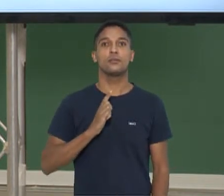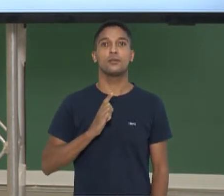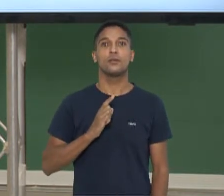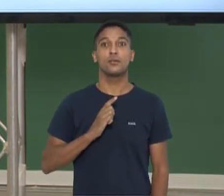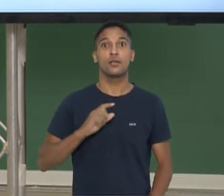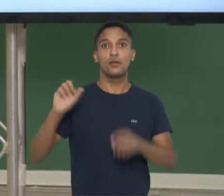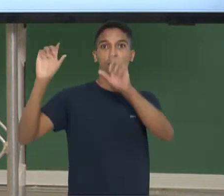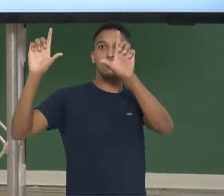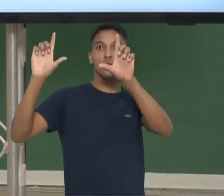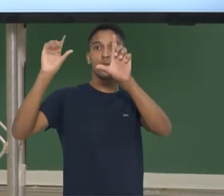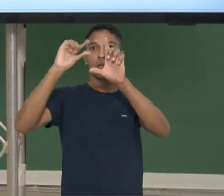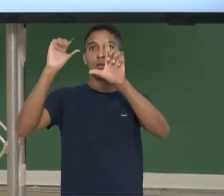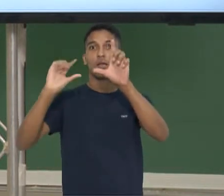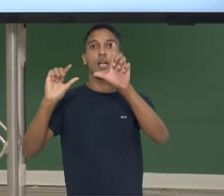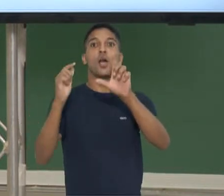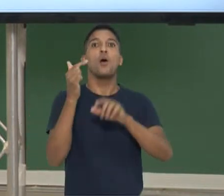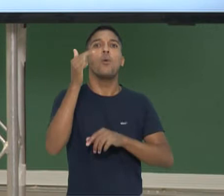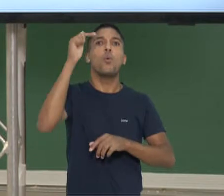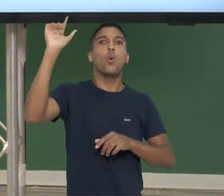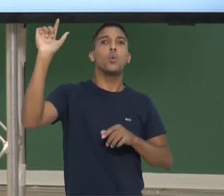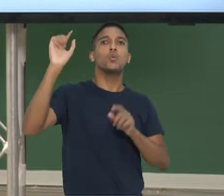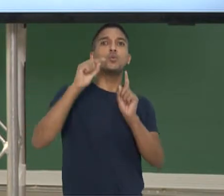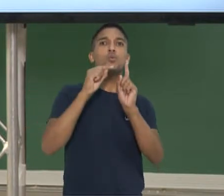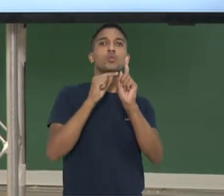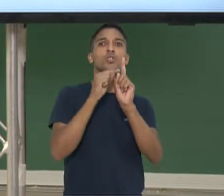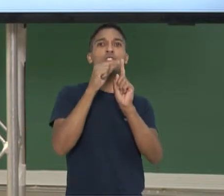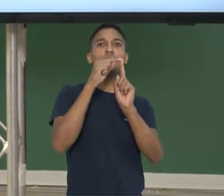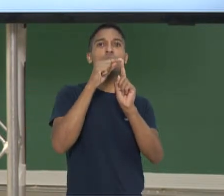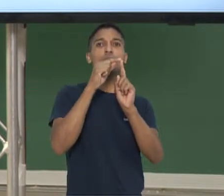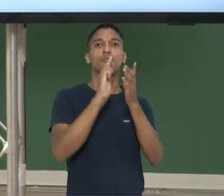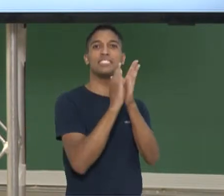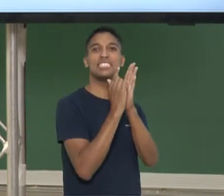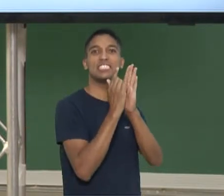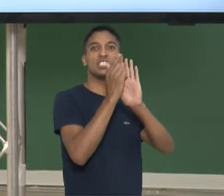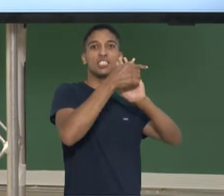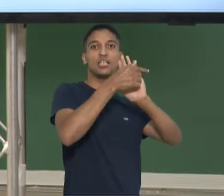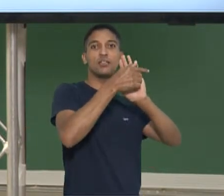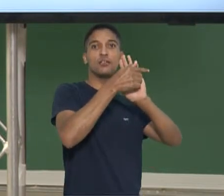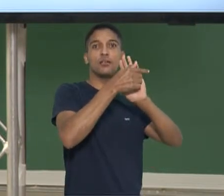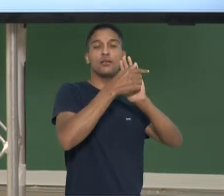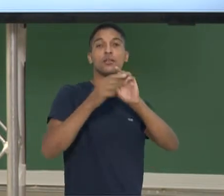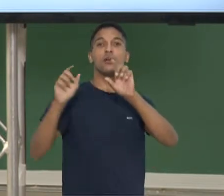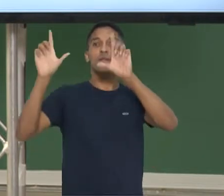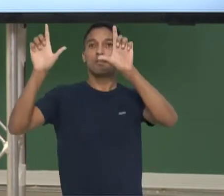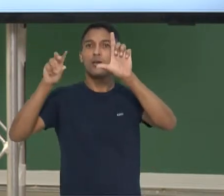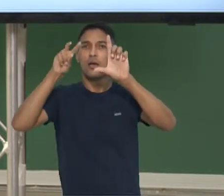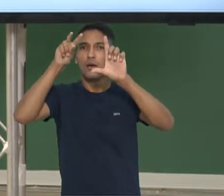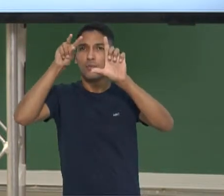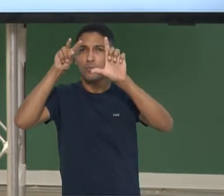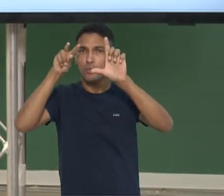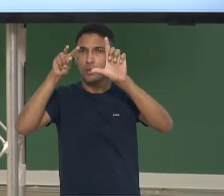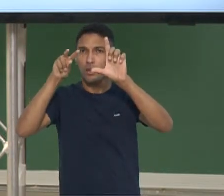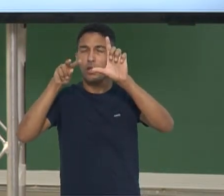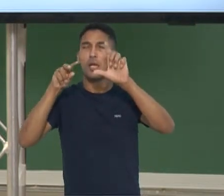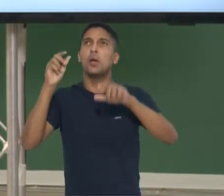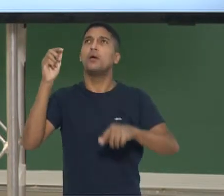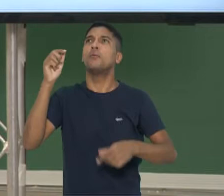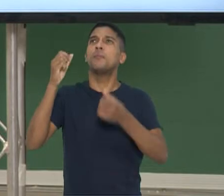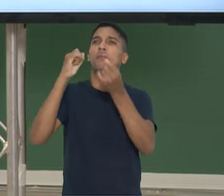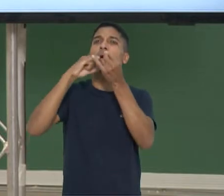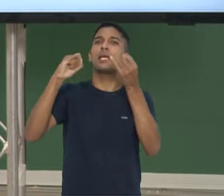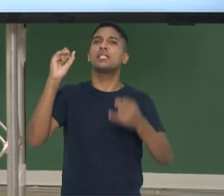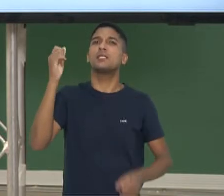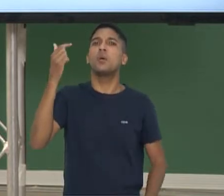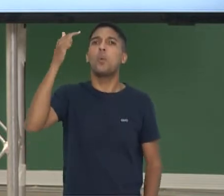outro estilo textual. Quer dizer, parece que a gente vai ler, na verdade, uma outra coisa, mas nós estamos lendo